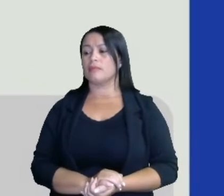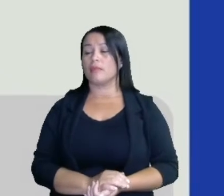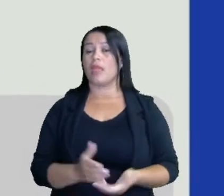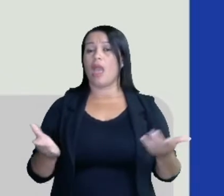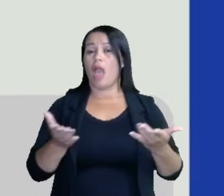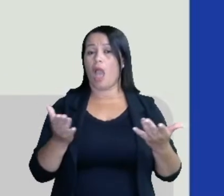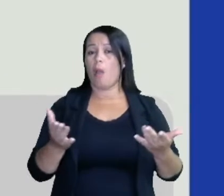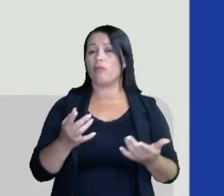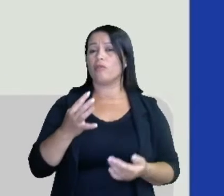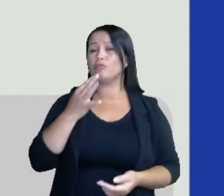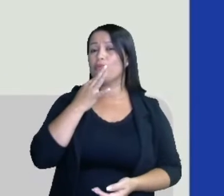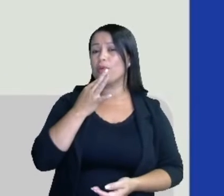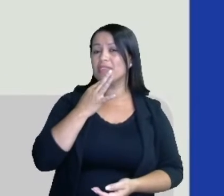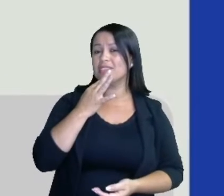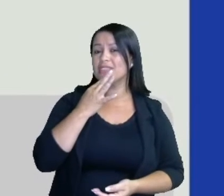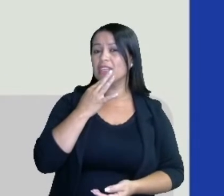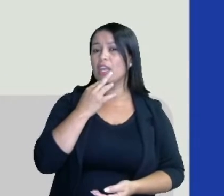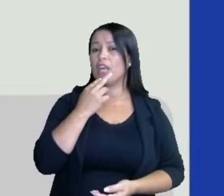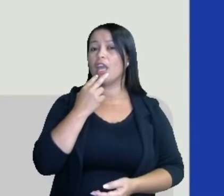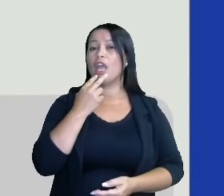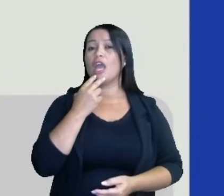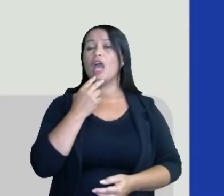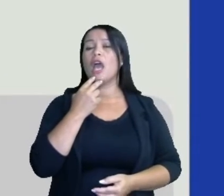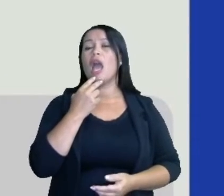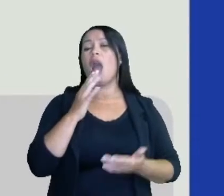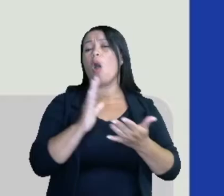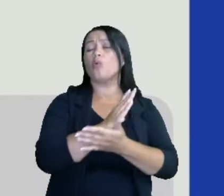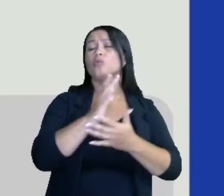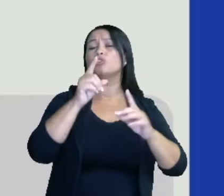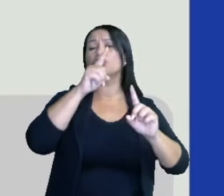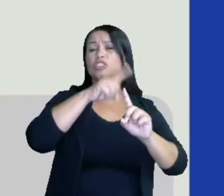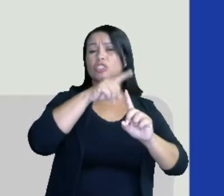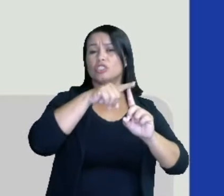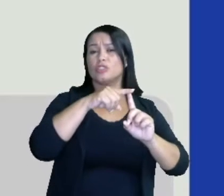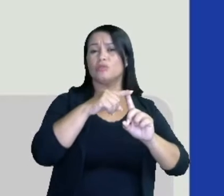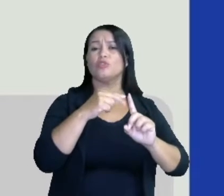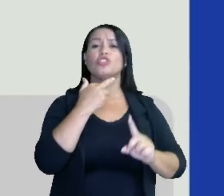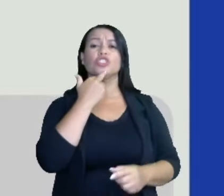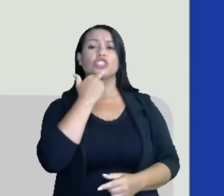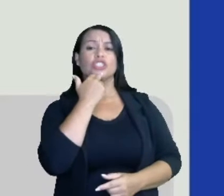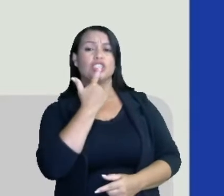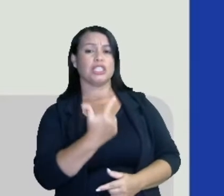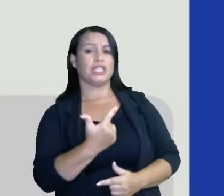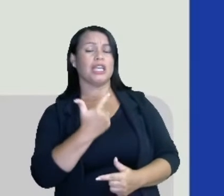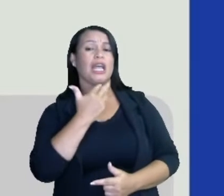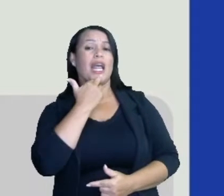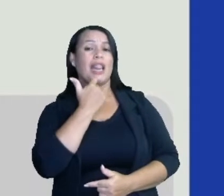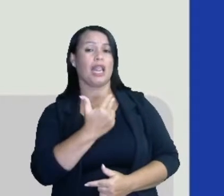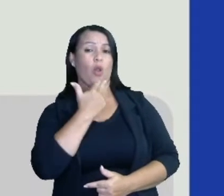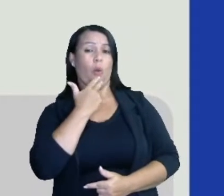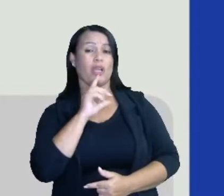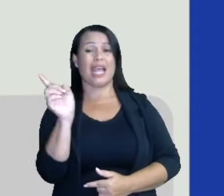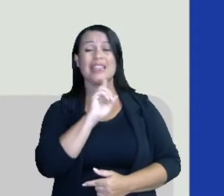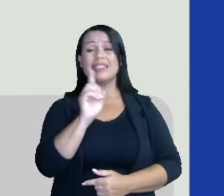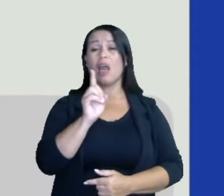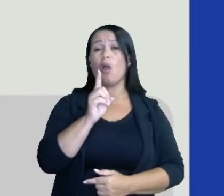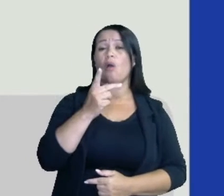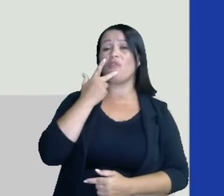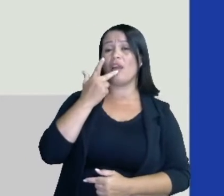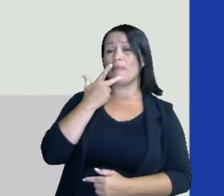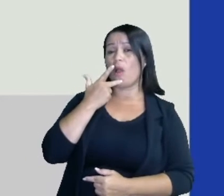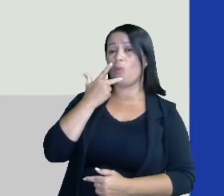Vamos agora conhecer alguns tipos de linguagem, para falar a verdade. A linguagem não verbal, vamos começar por ela. Linguagem